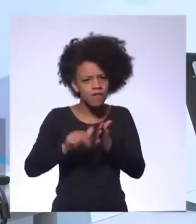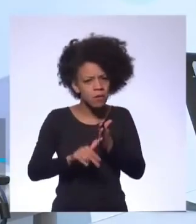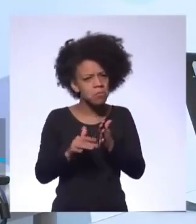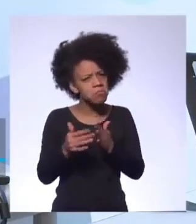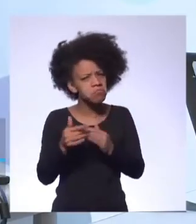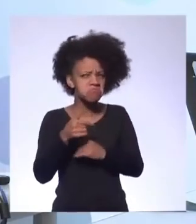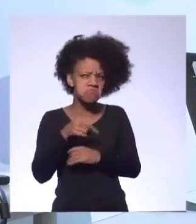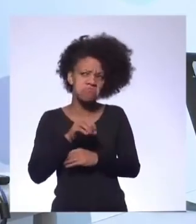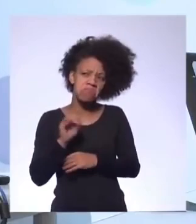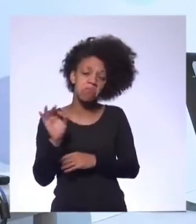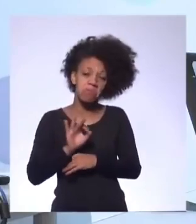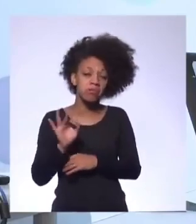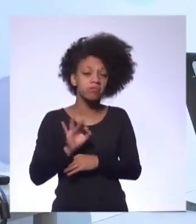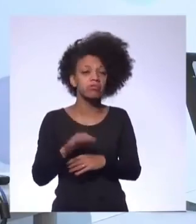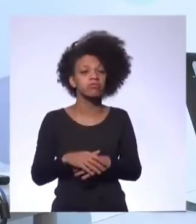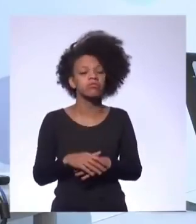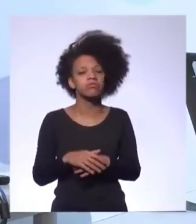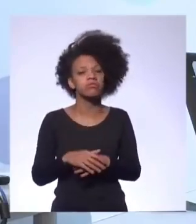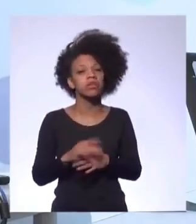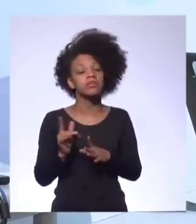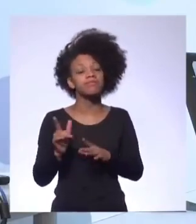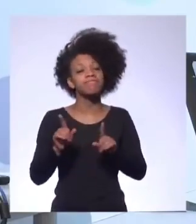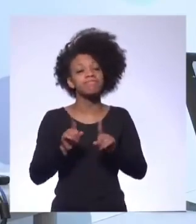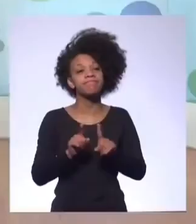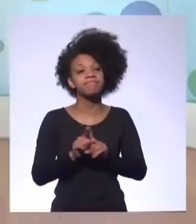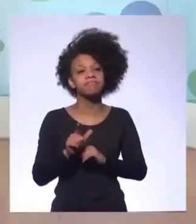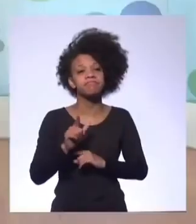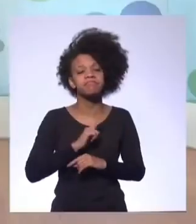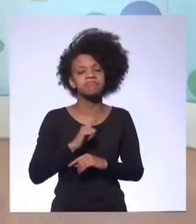Uns 70% vai nessa. E a gente tem